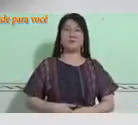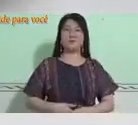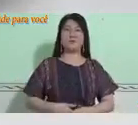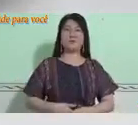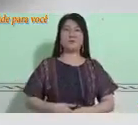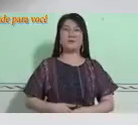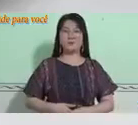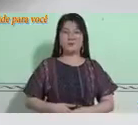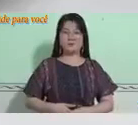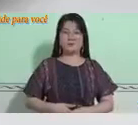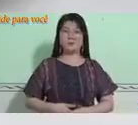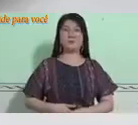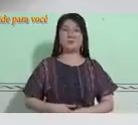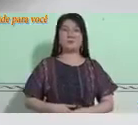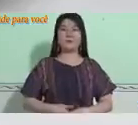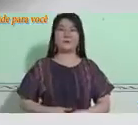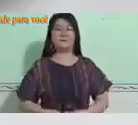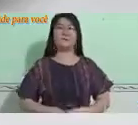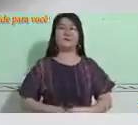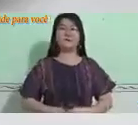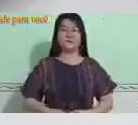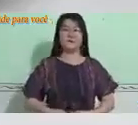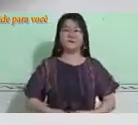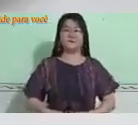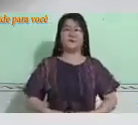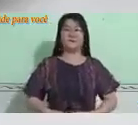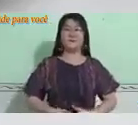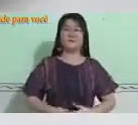dormência também são sintomas possíveis.